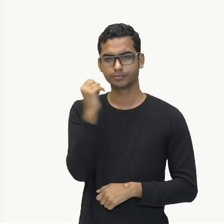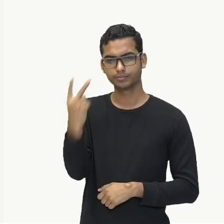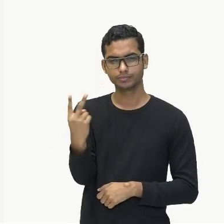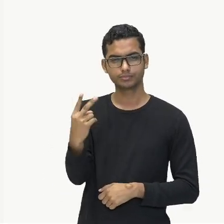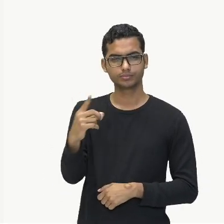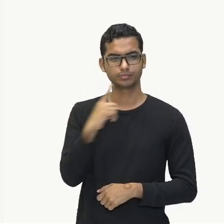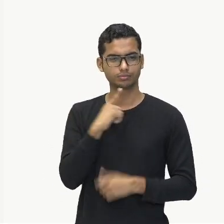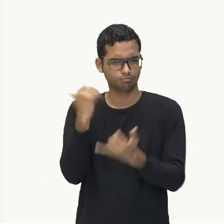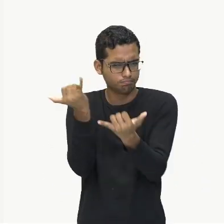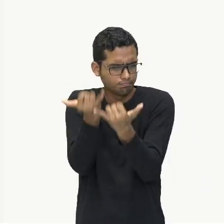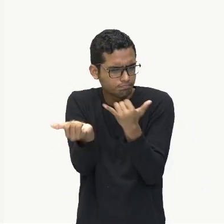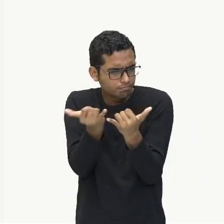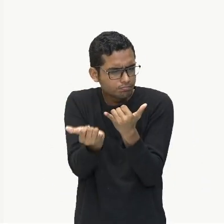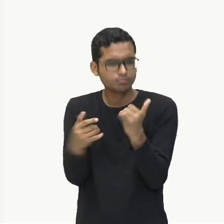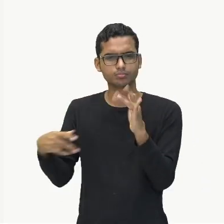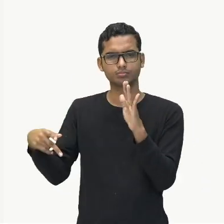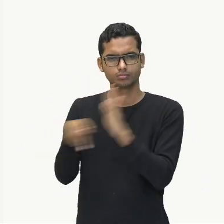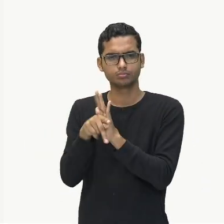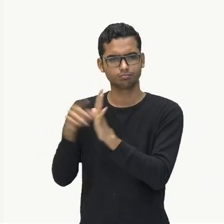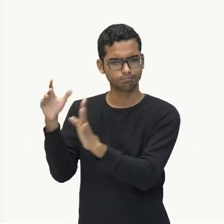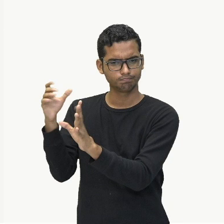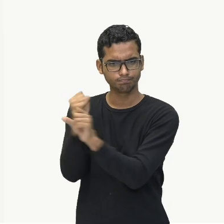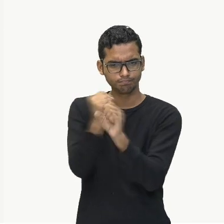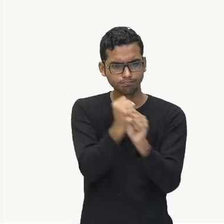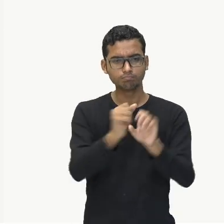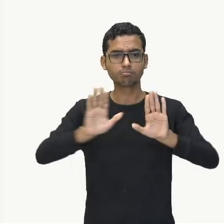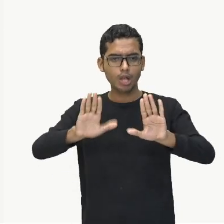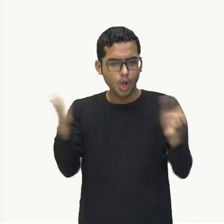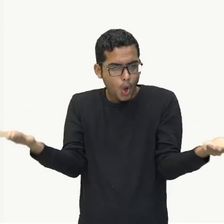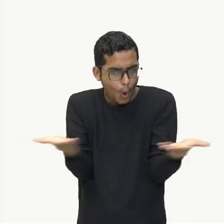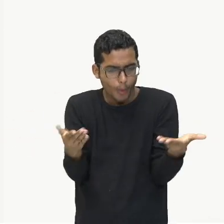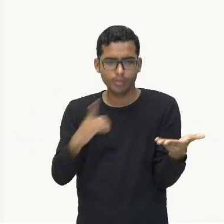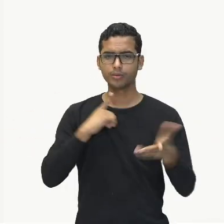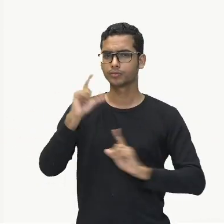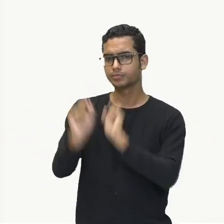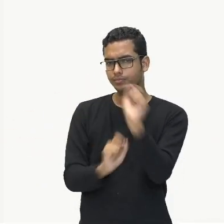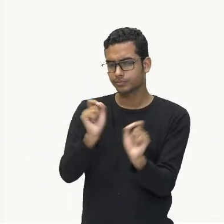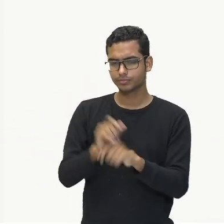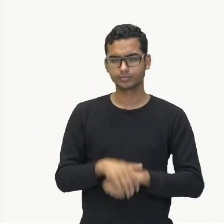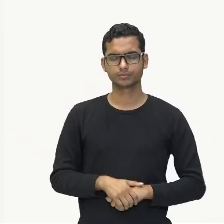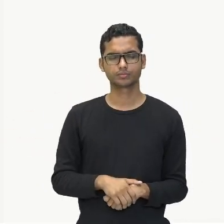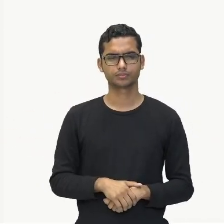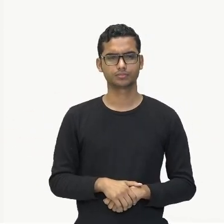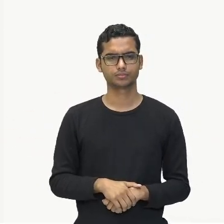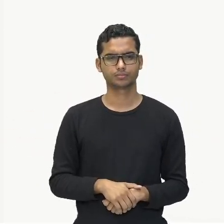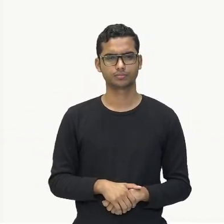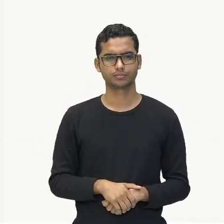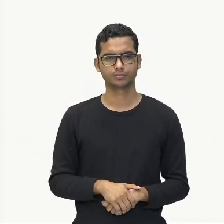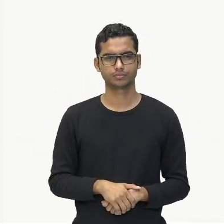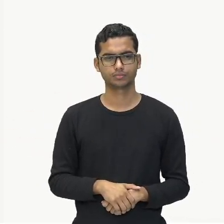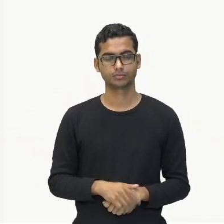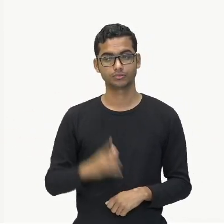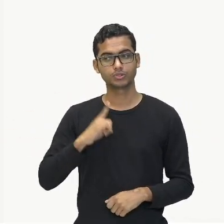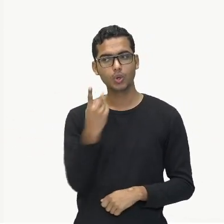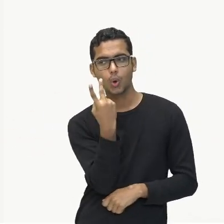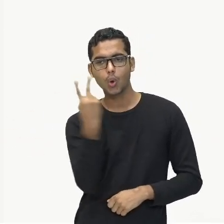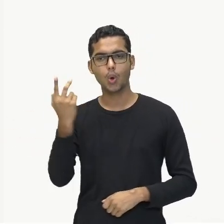situação parecida, né? Só que agora nós já temos outros valores